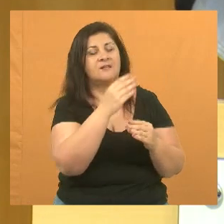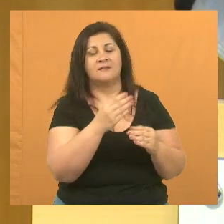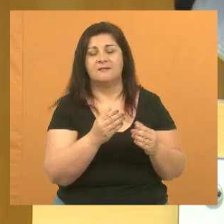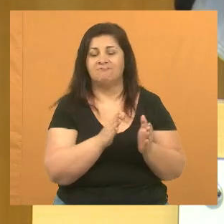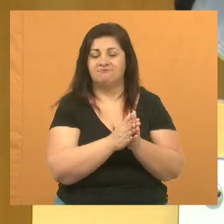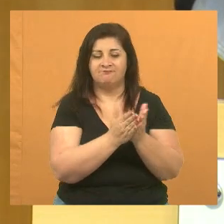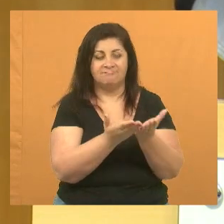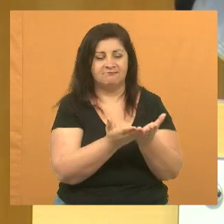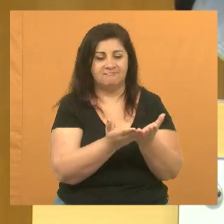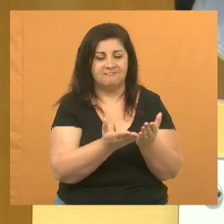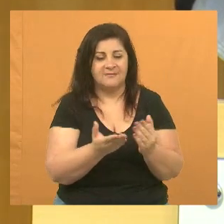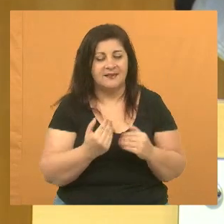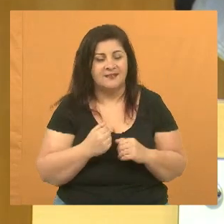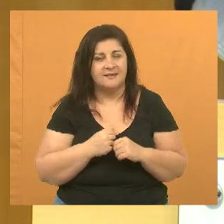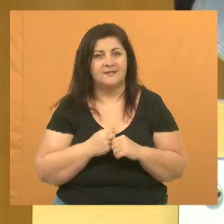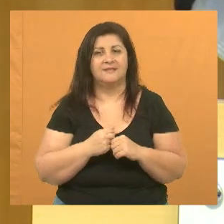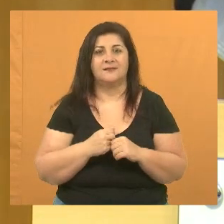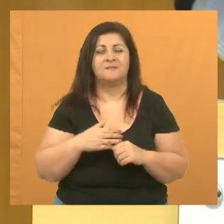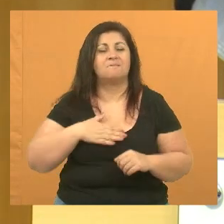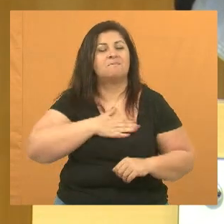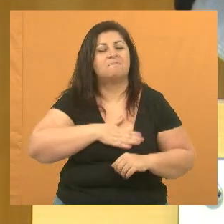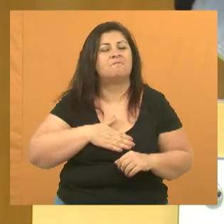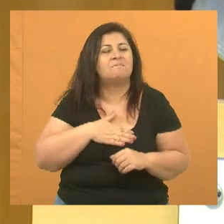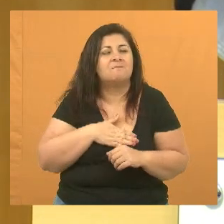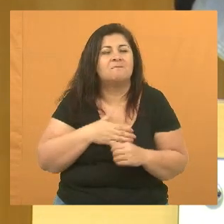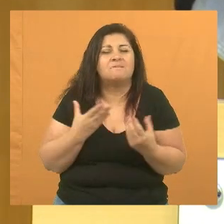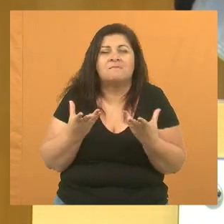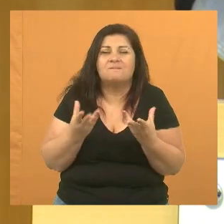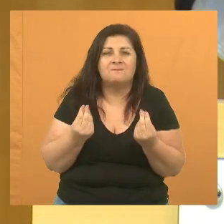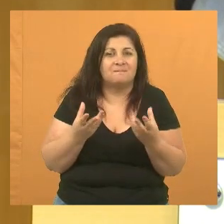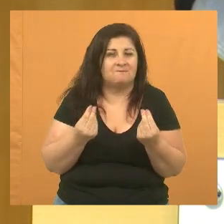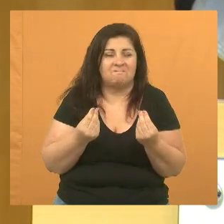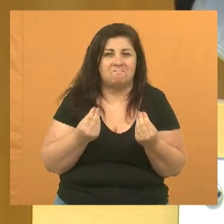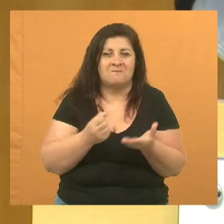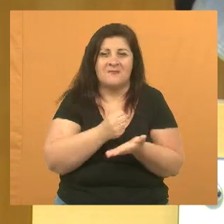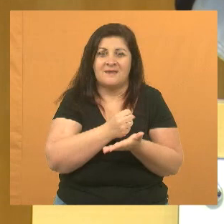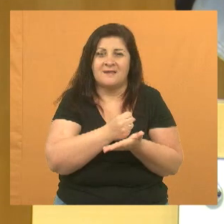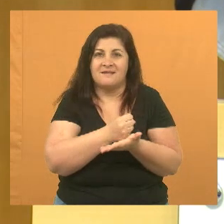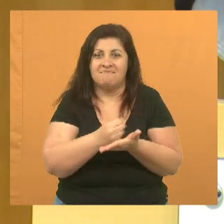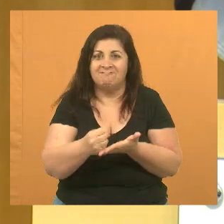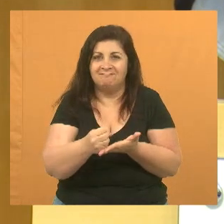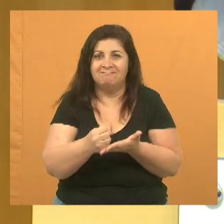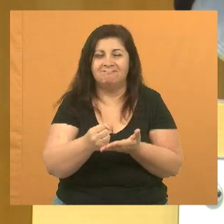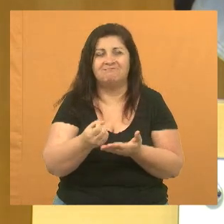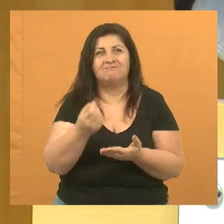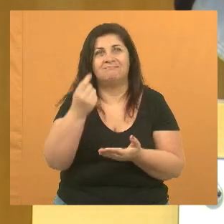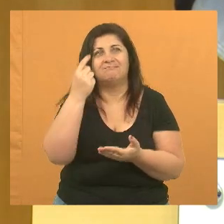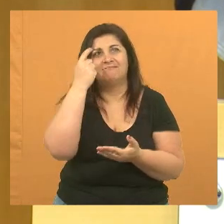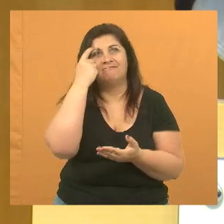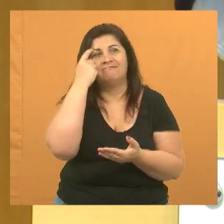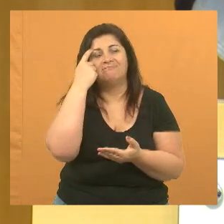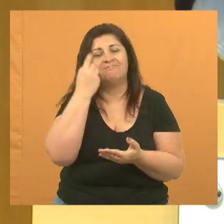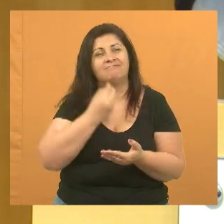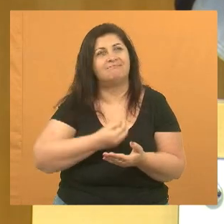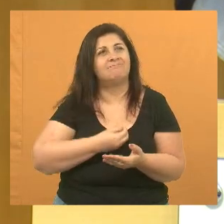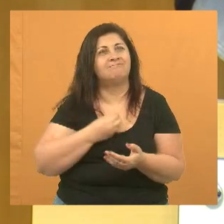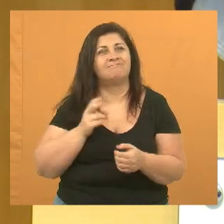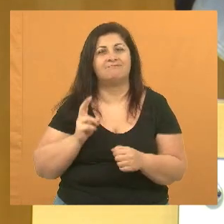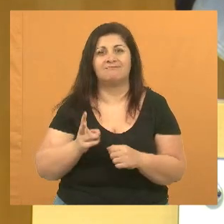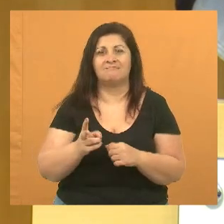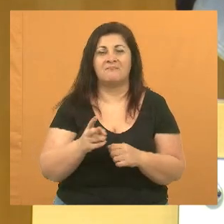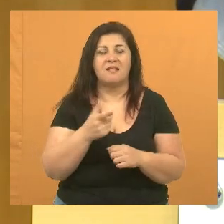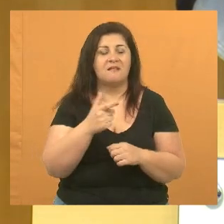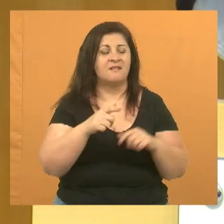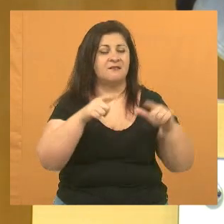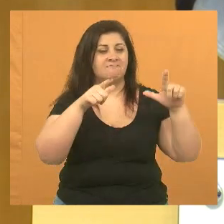abrigo. E gostei tanto dela, que passo a vida a pensar. Não há